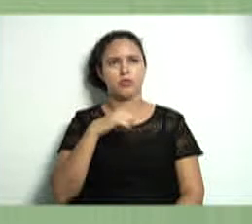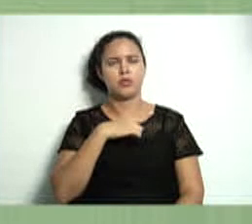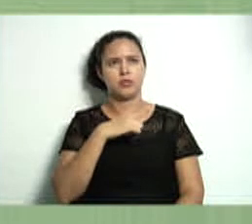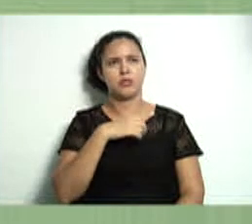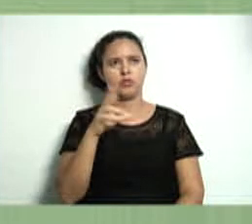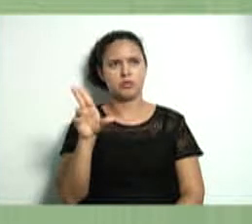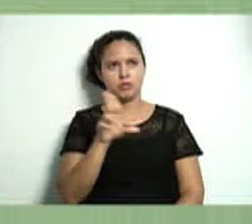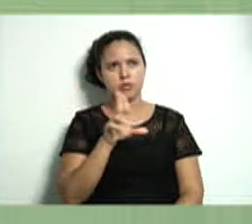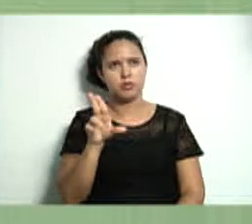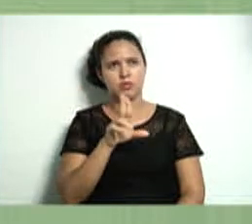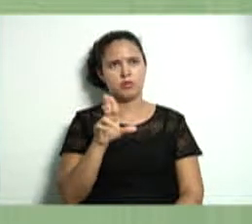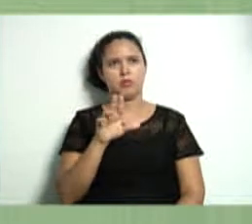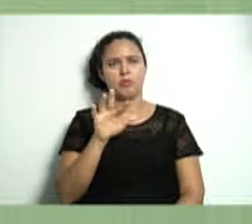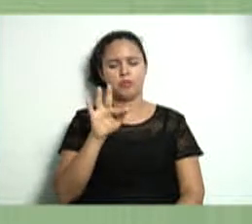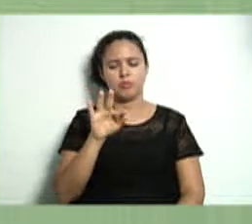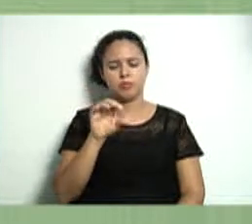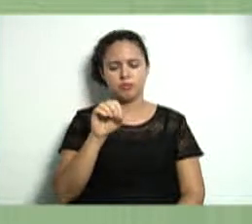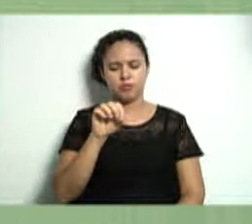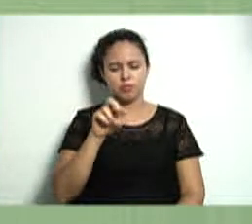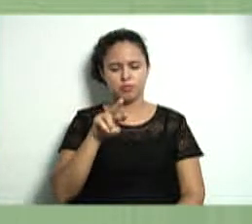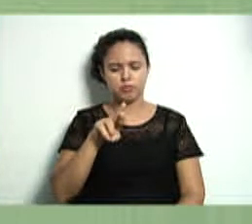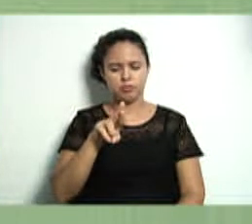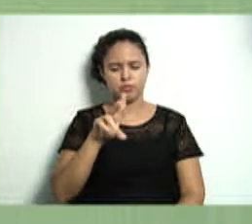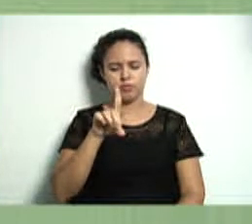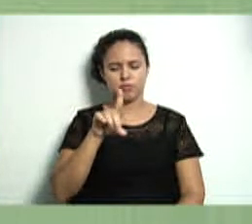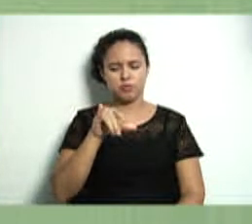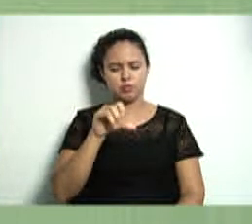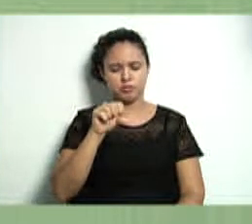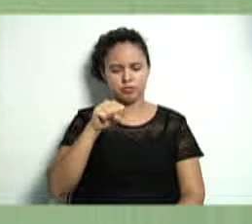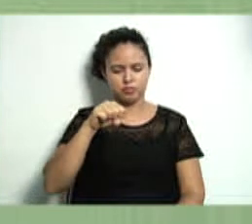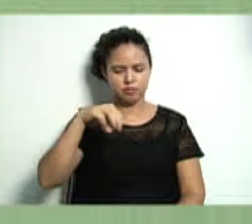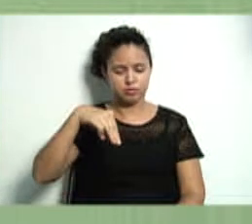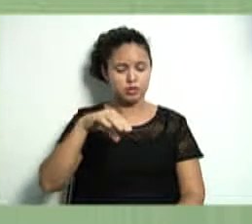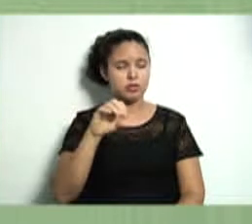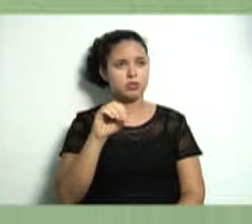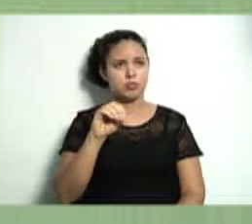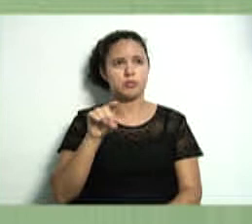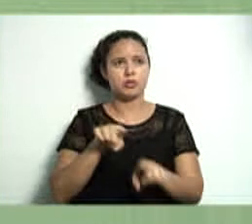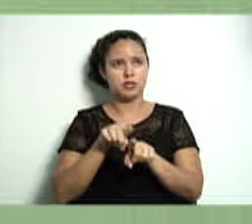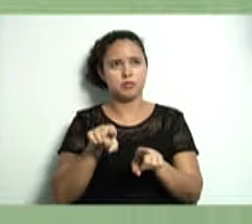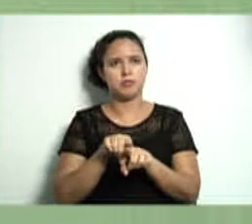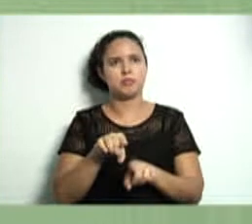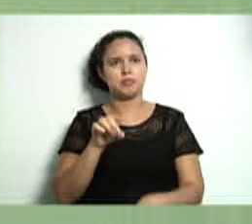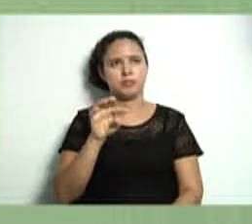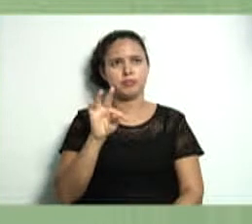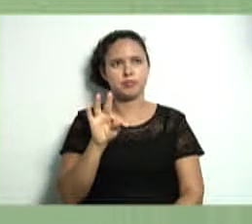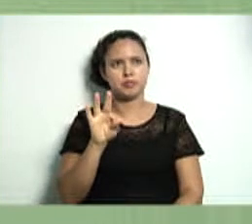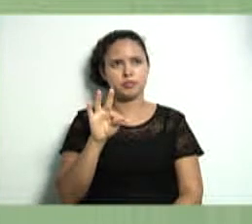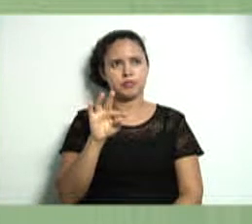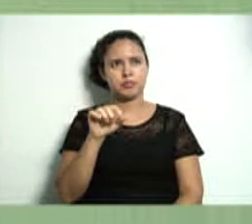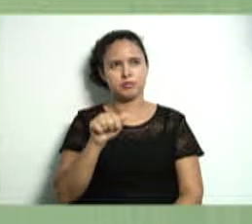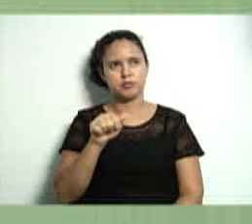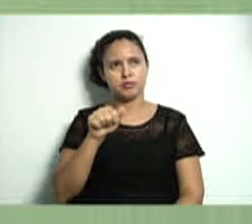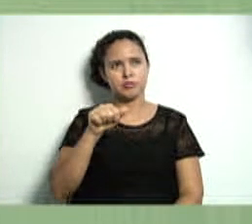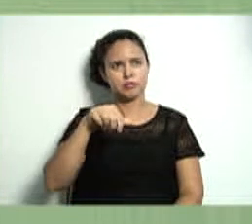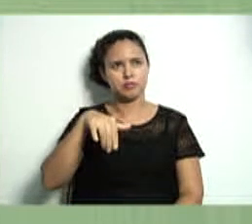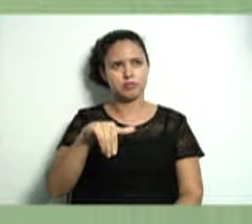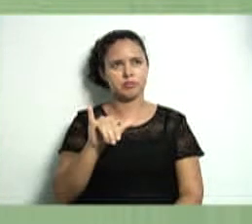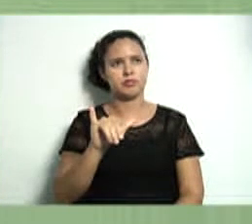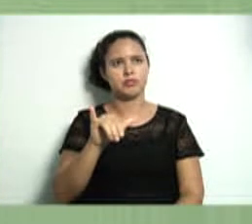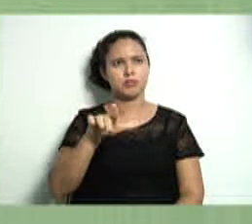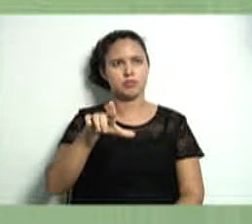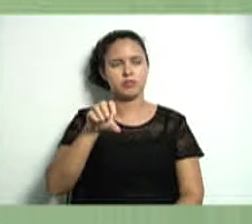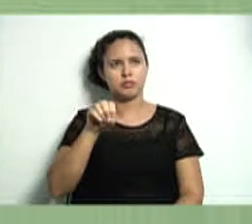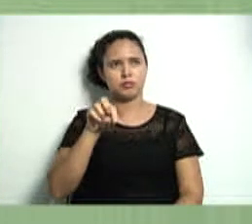e Taylorismo, né? Quem foram essas pessoas, né? cujos nomes se